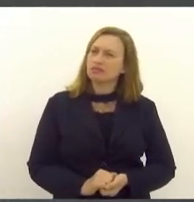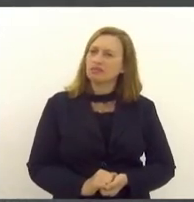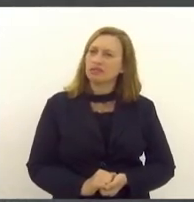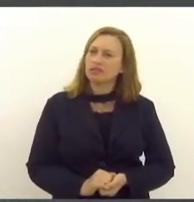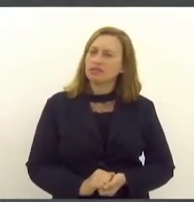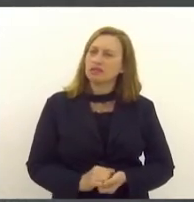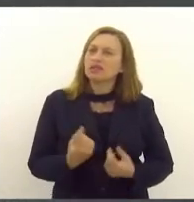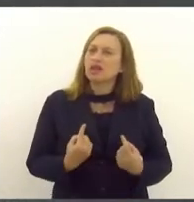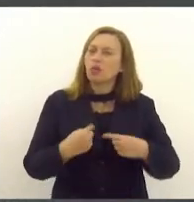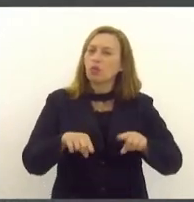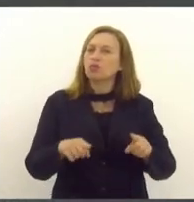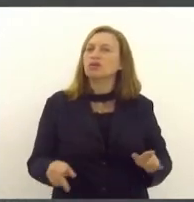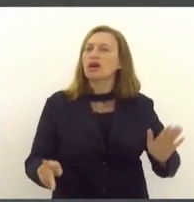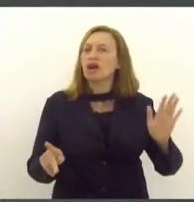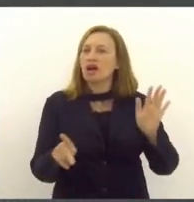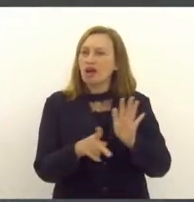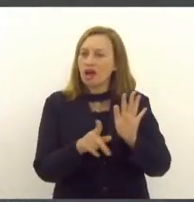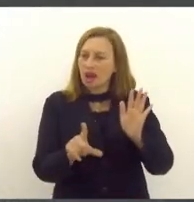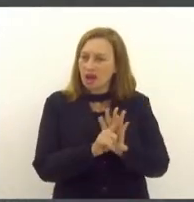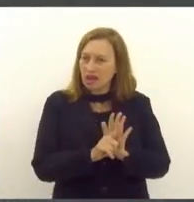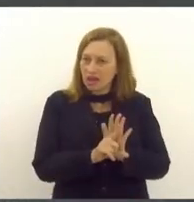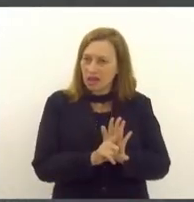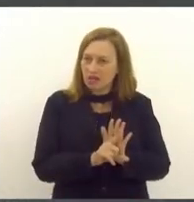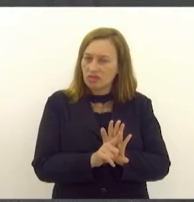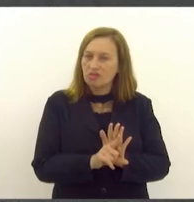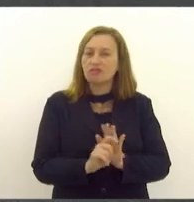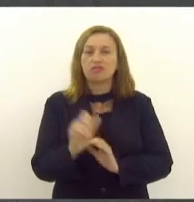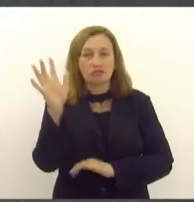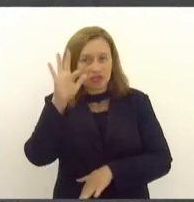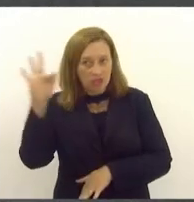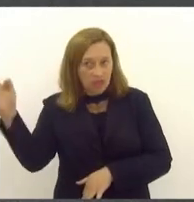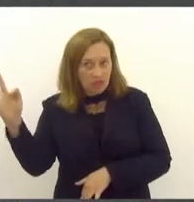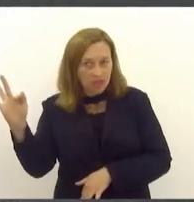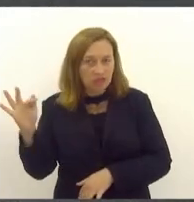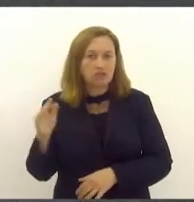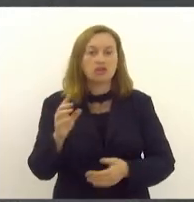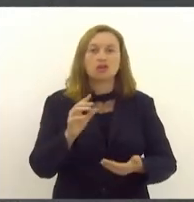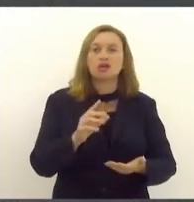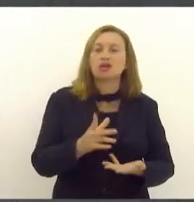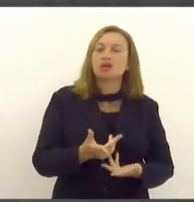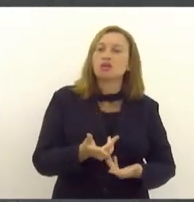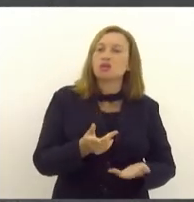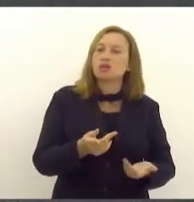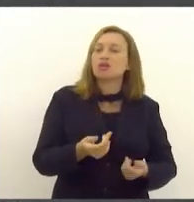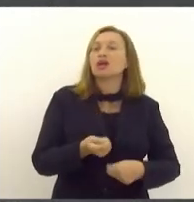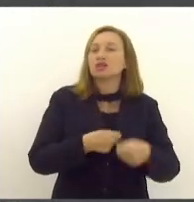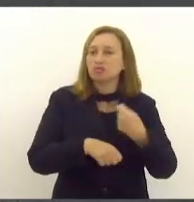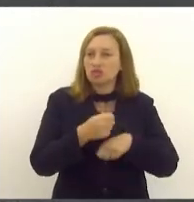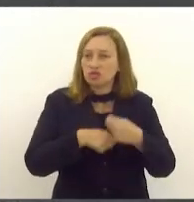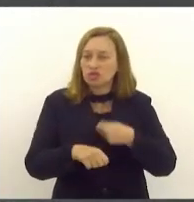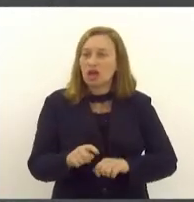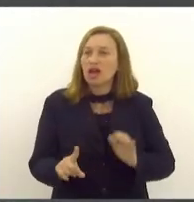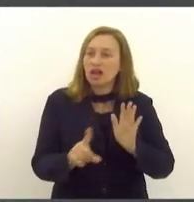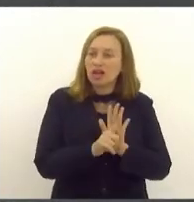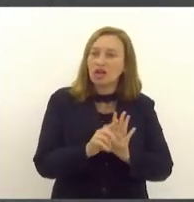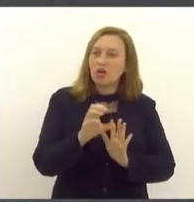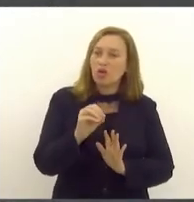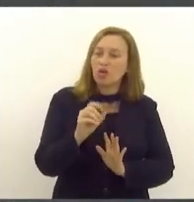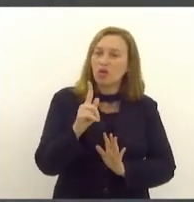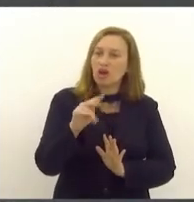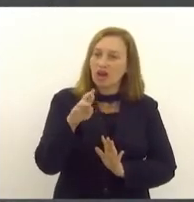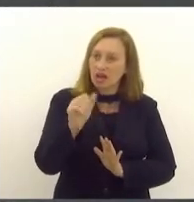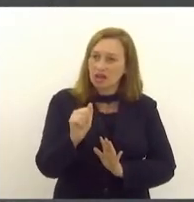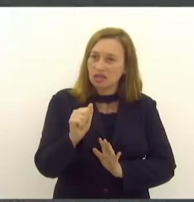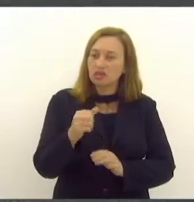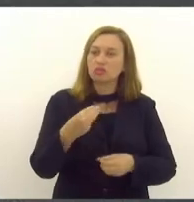afrontando a lei da lei federal a improbidade administrativa é a Lei Orgânica do Município de Cabo Frio e